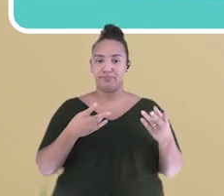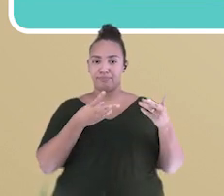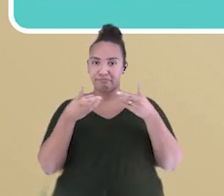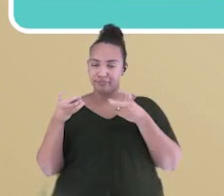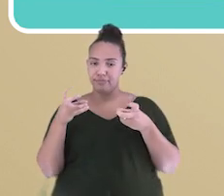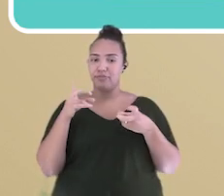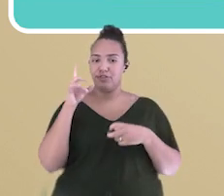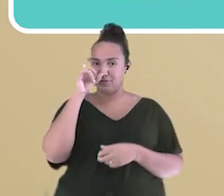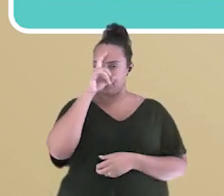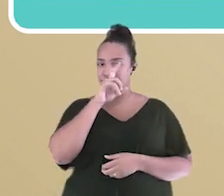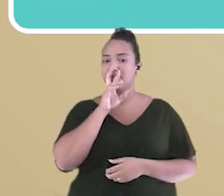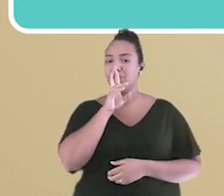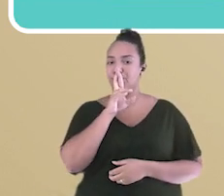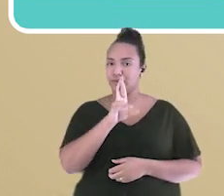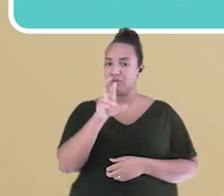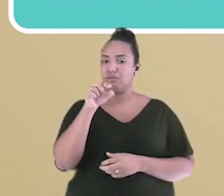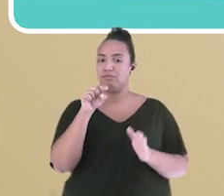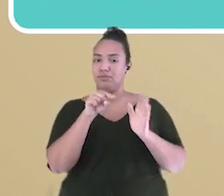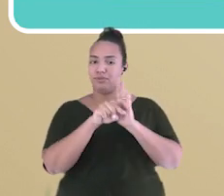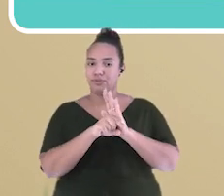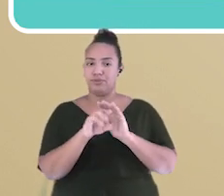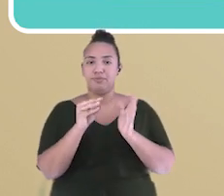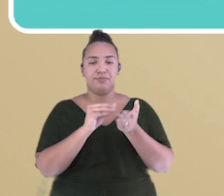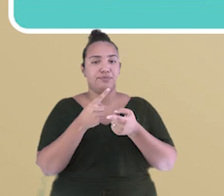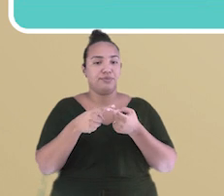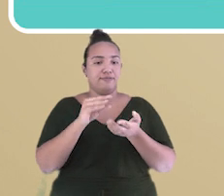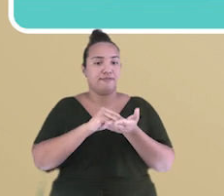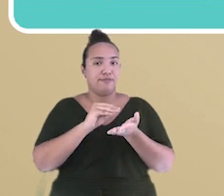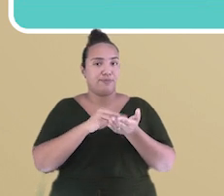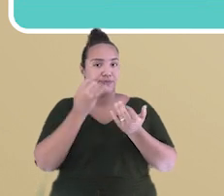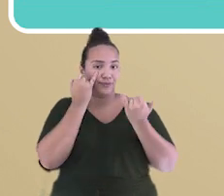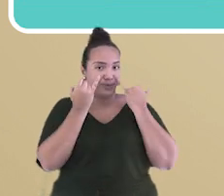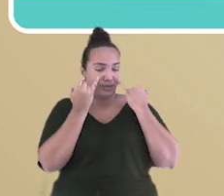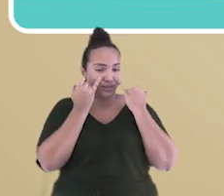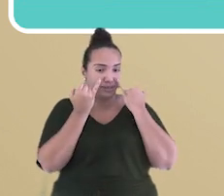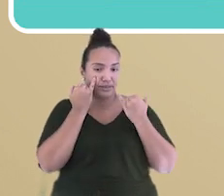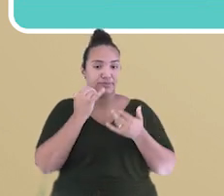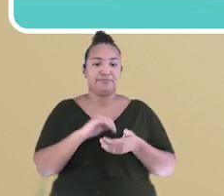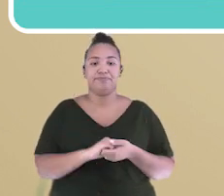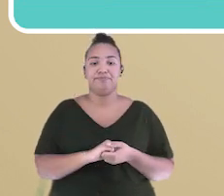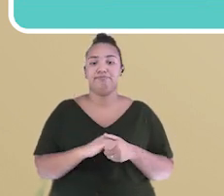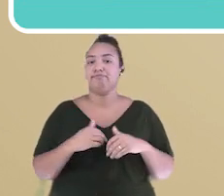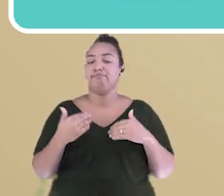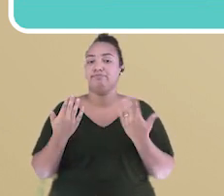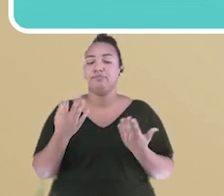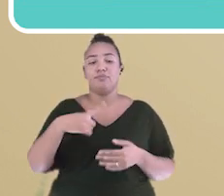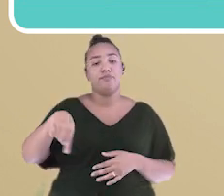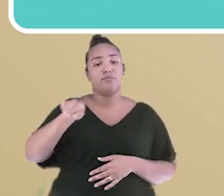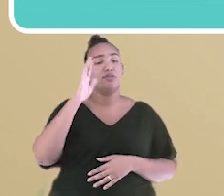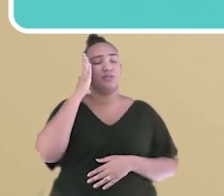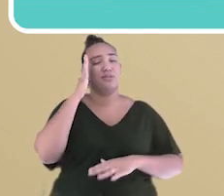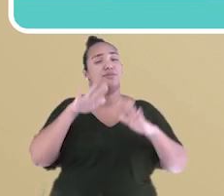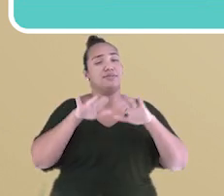Percebeu como é difícil a gente responder essa questão sem todas as informações? Em algumas situações, a